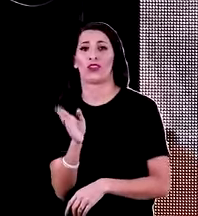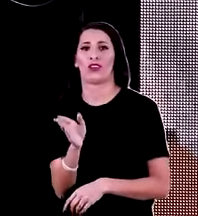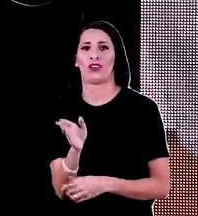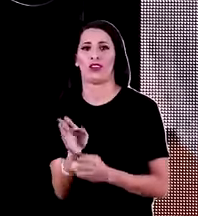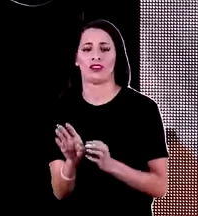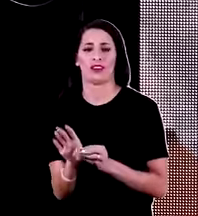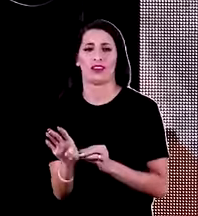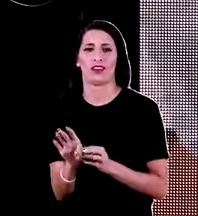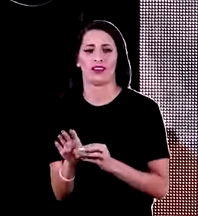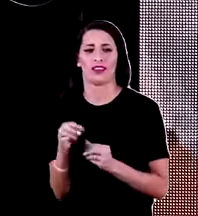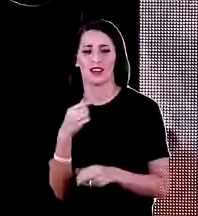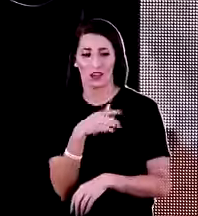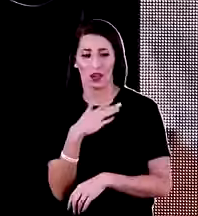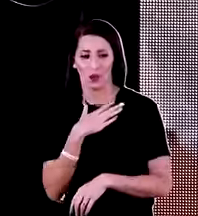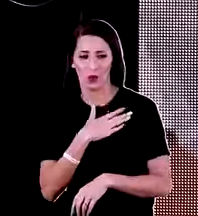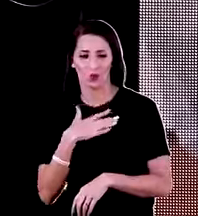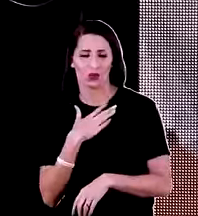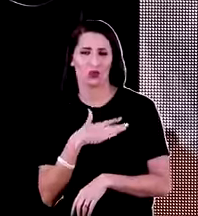mais bonita.